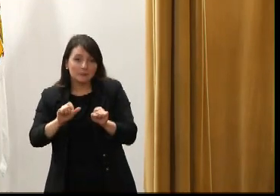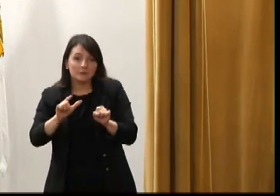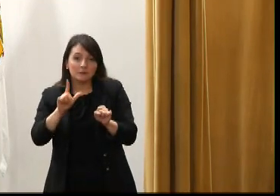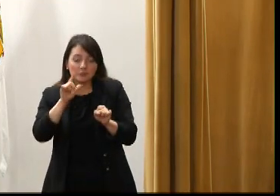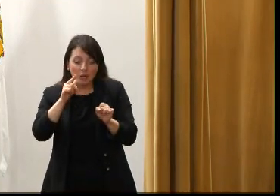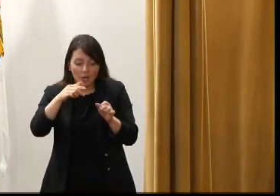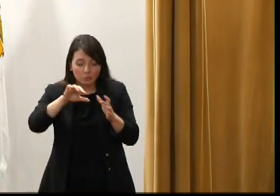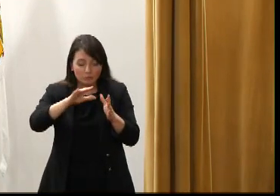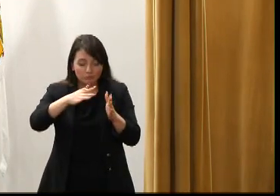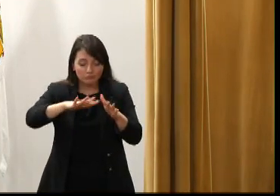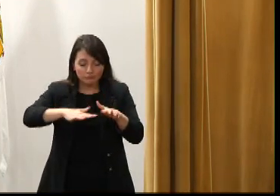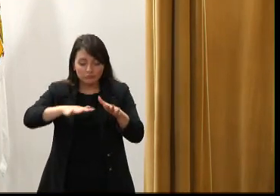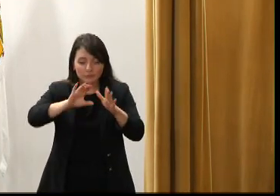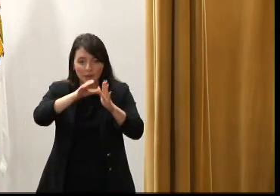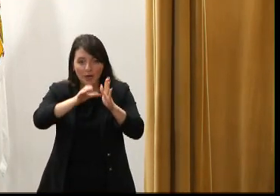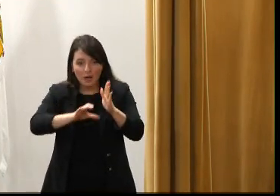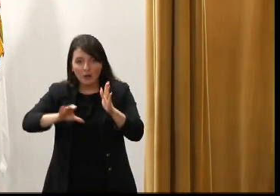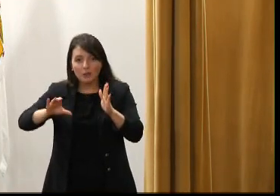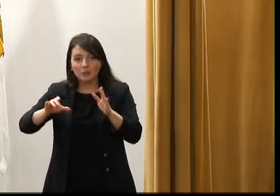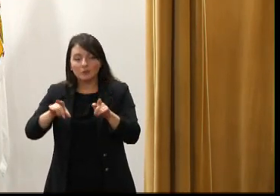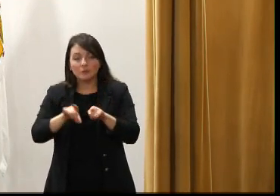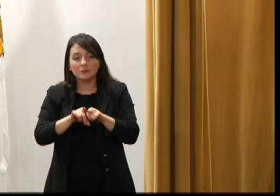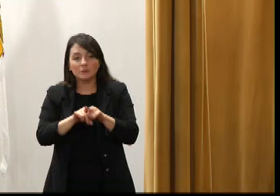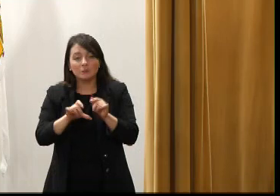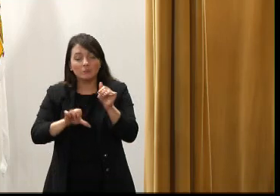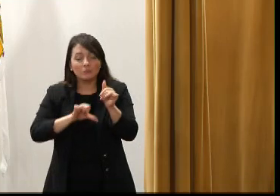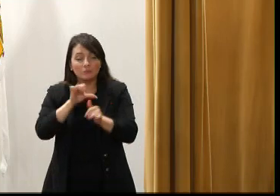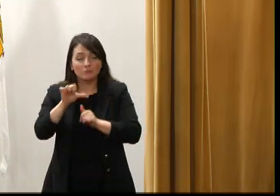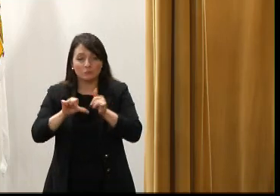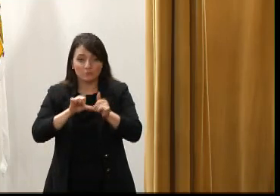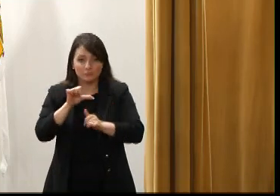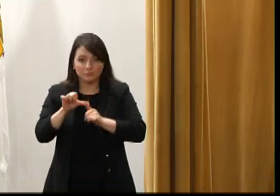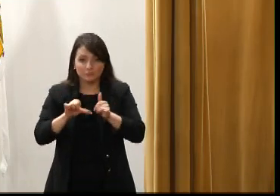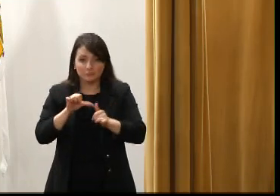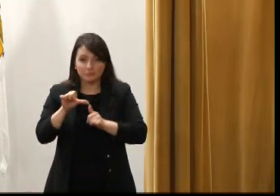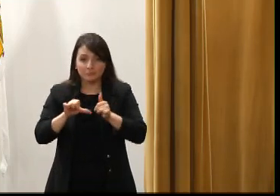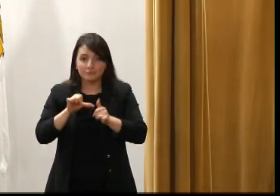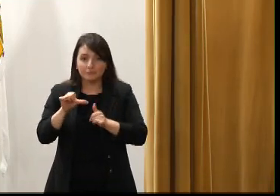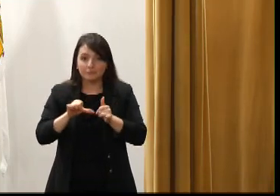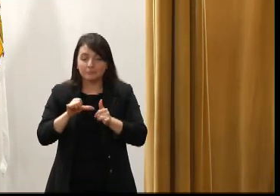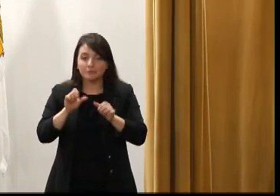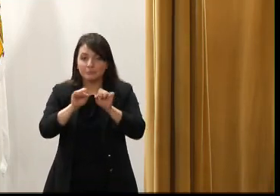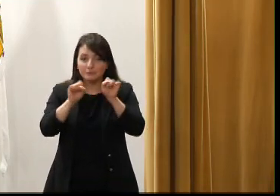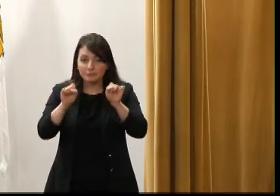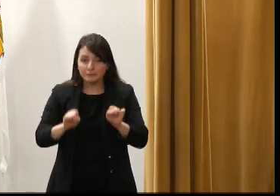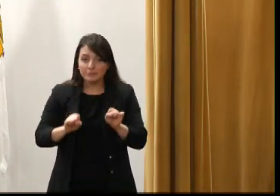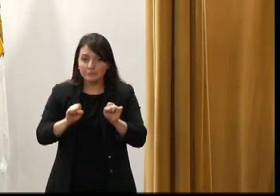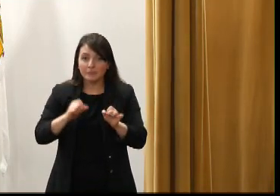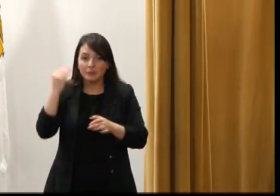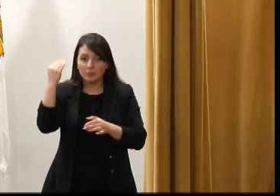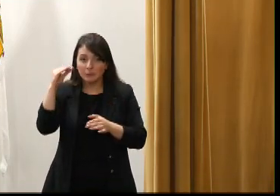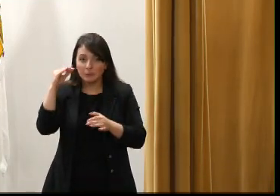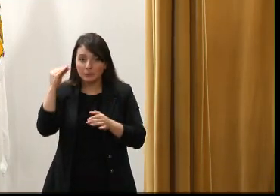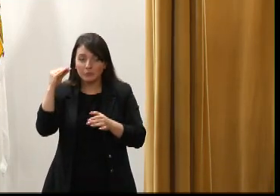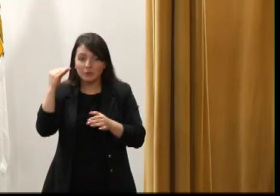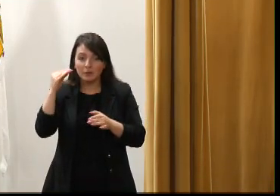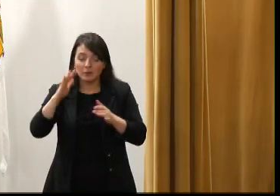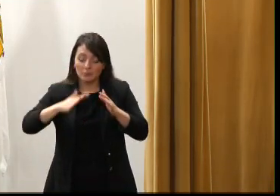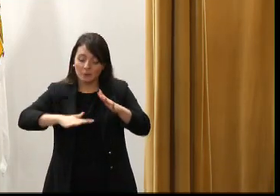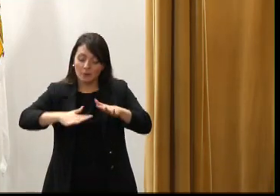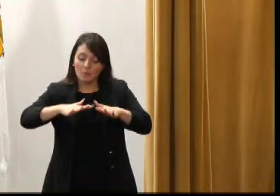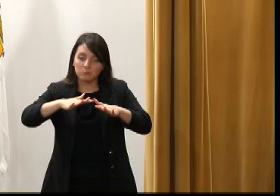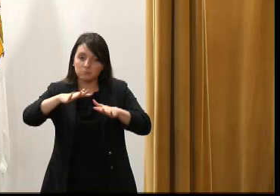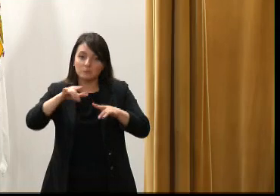mar. Tá? Então, como muda o sistema de Porto Alegre com a elevação do nível do mar, as